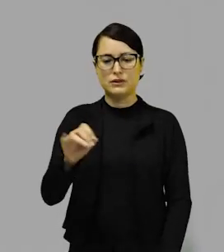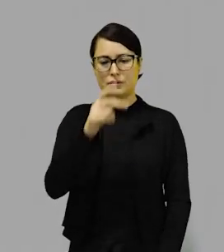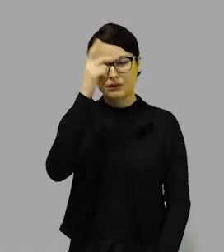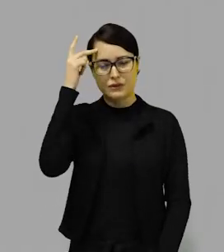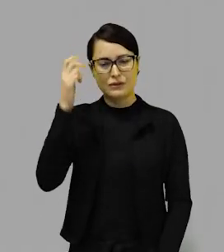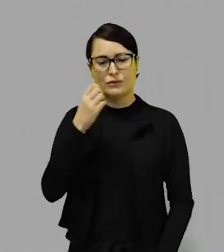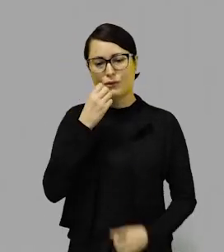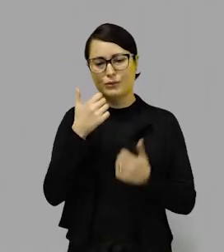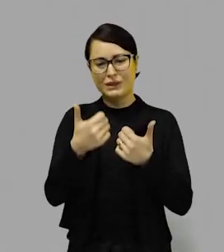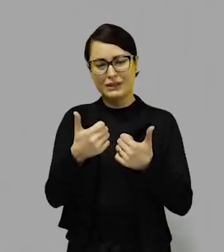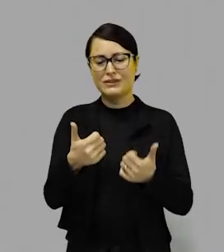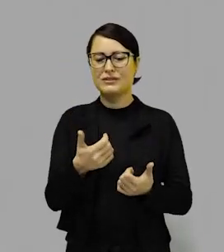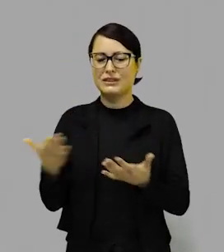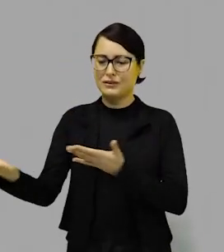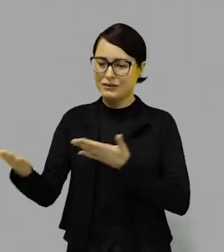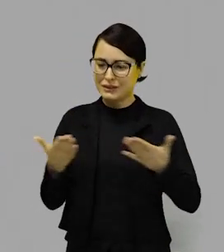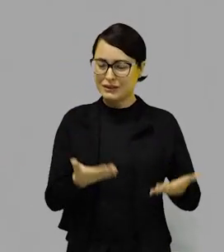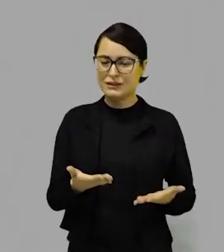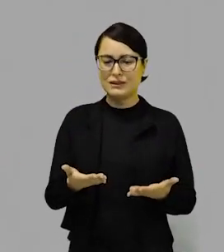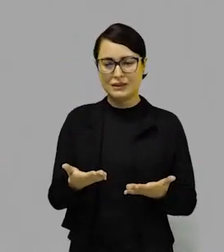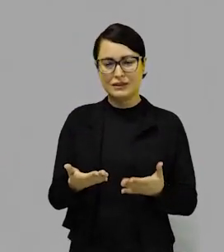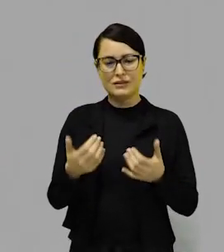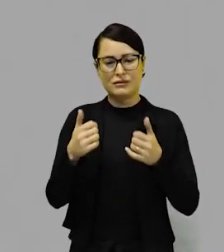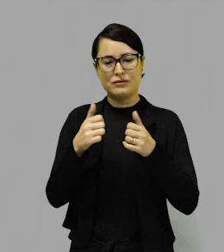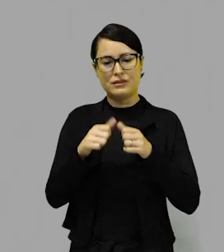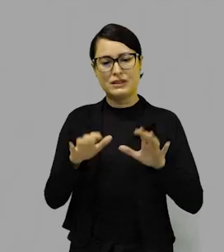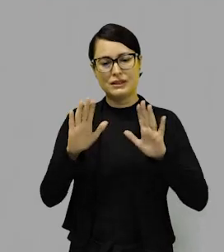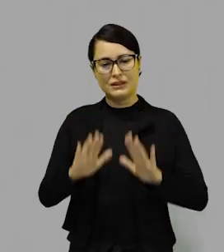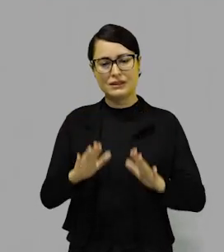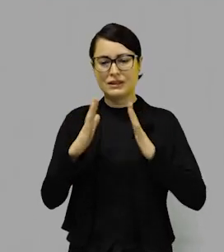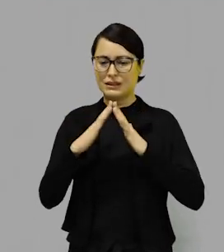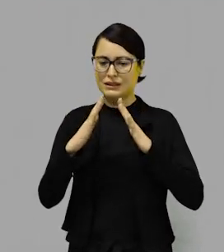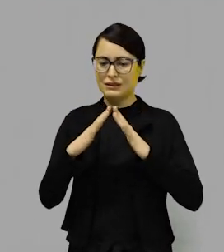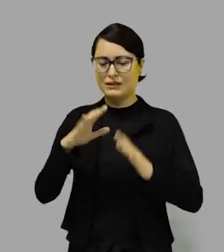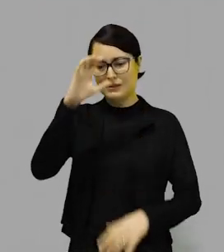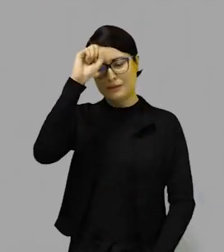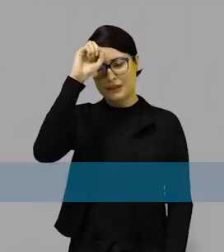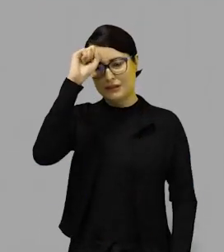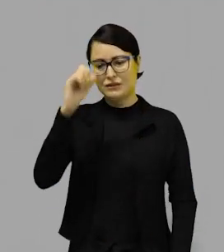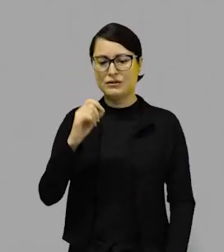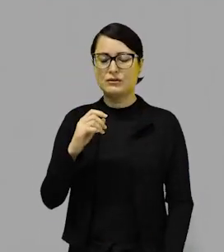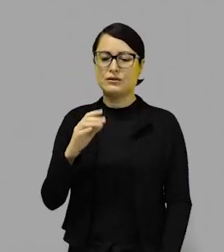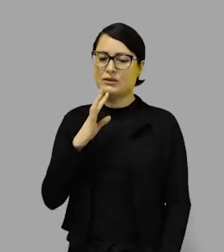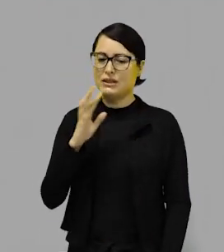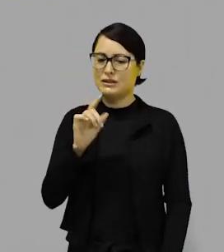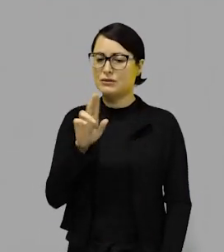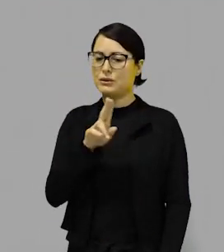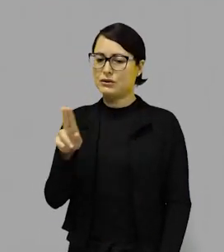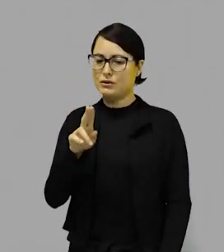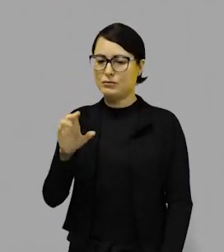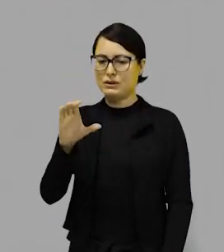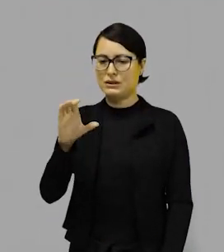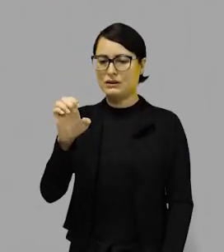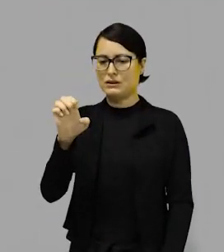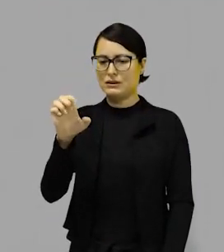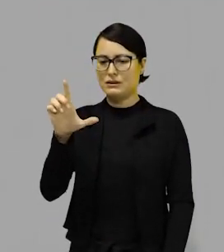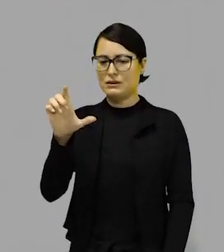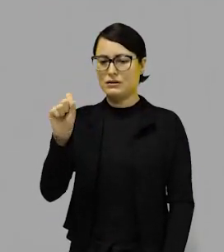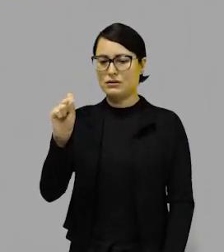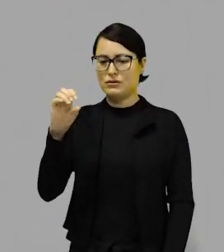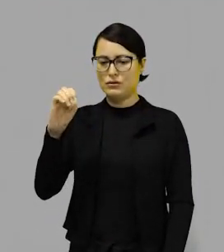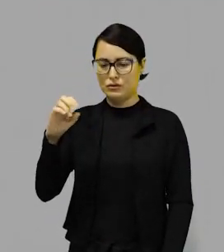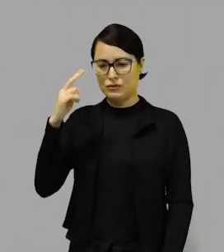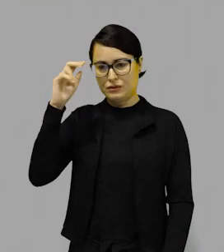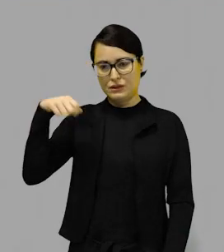Olá, pessoal, tudo bem com vocês? Sejam bem-vindos a mais um Fica em Casa Aprendendo. Para quem não me conhece, eu sou o professor Celso Ramos. Hoje nós